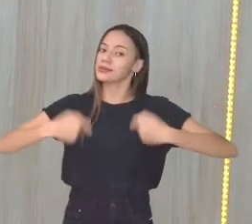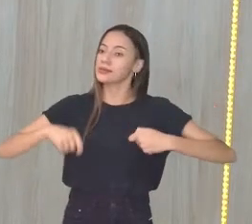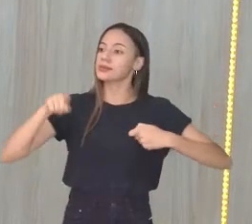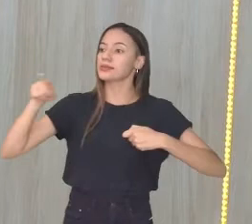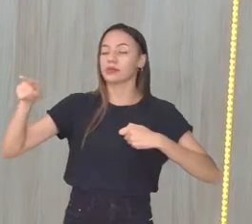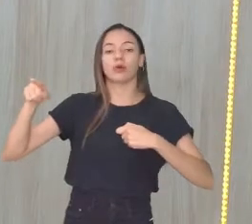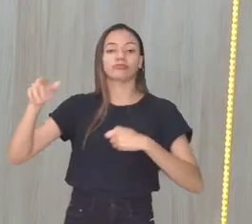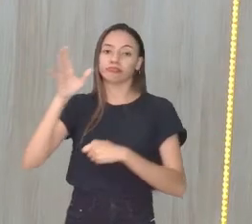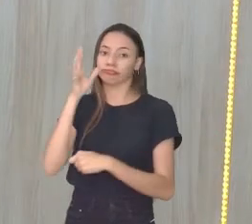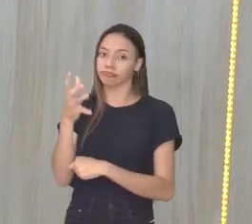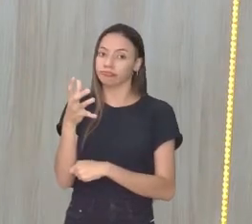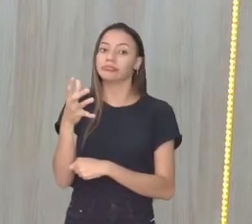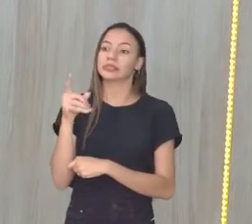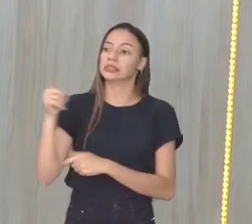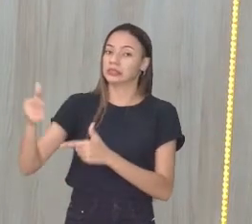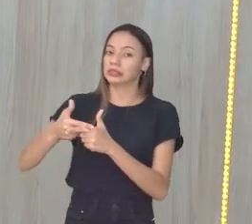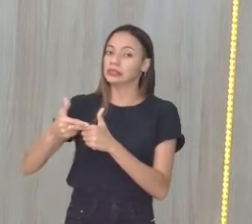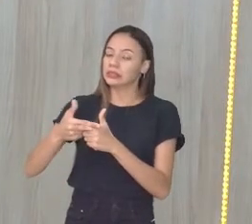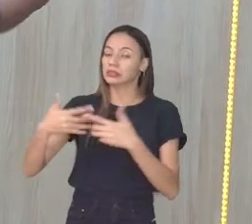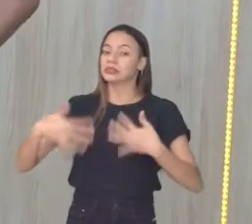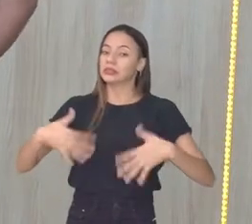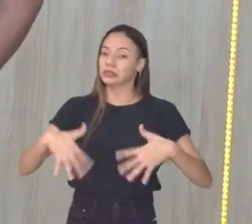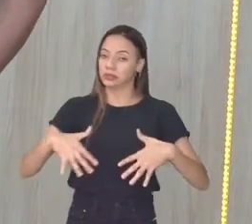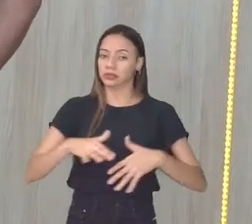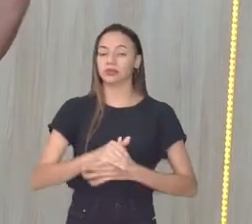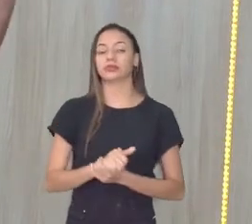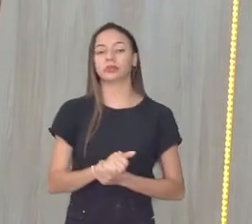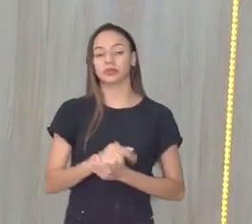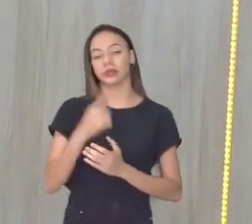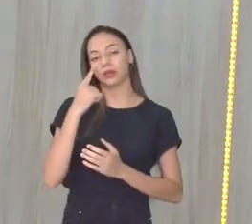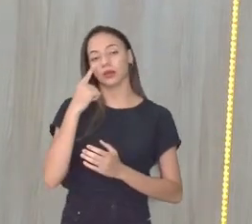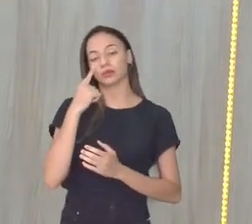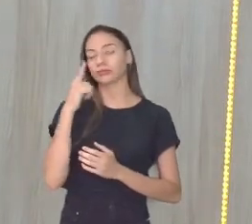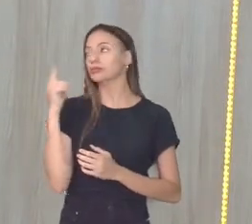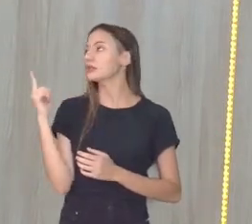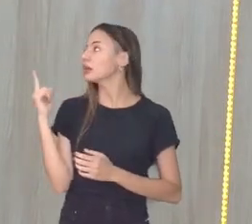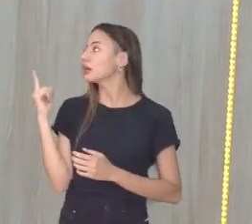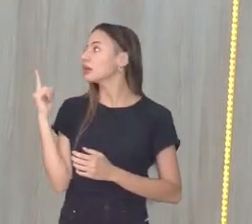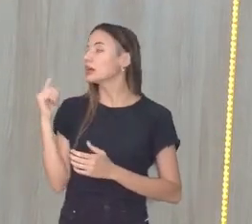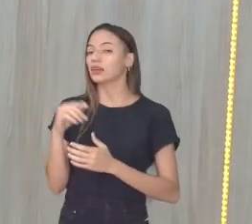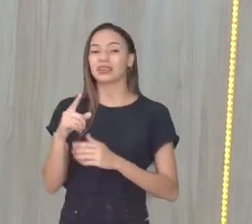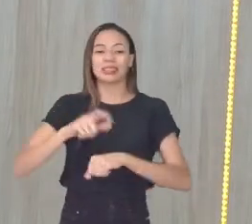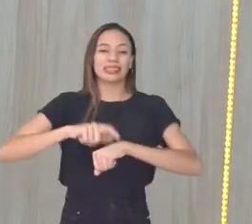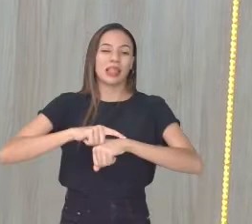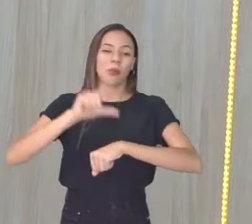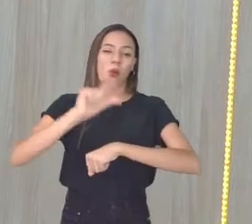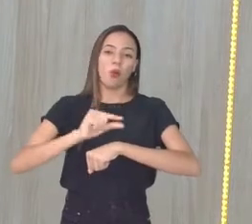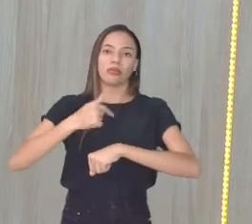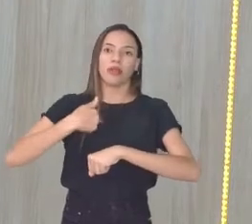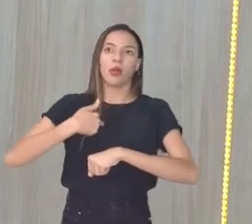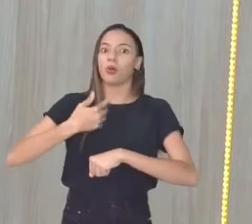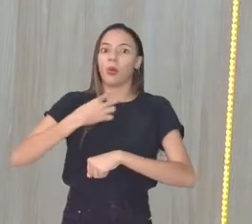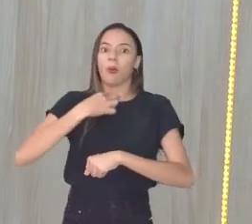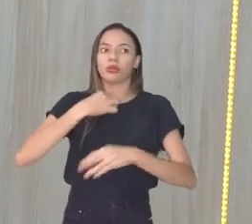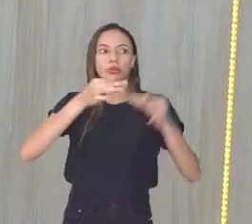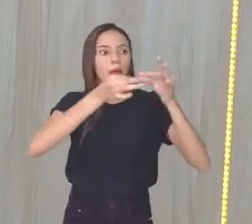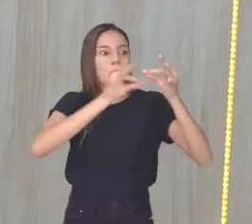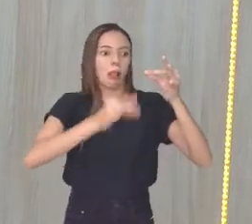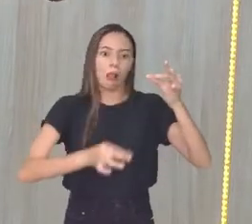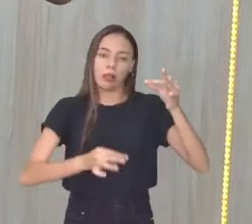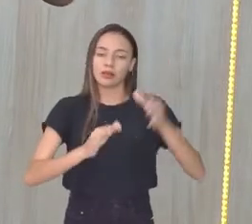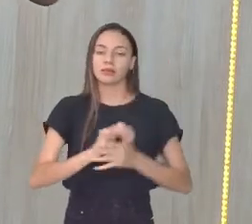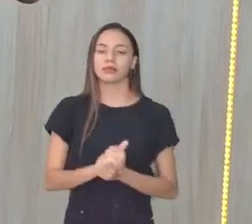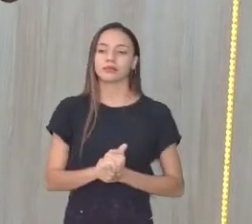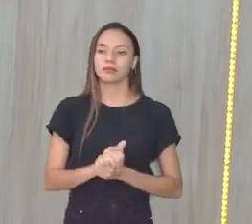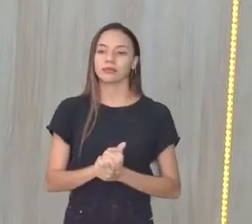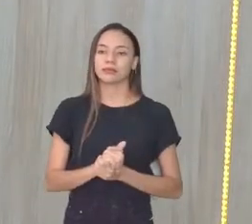o trabalho, o papel, tá? E aí eu vou contar, porque o tempo está curto, eu não quero me alongar muito, professora Vanessa, mas eu